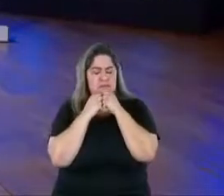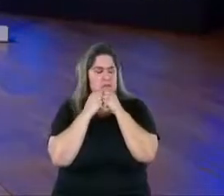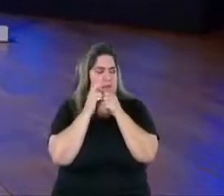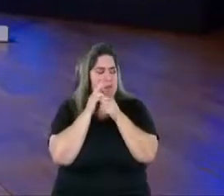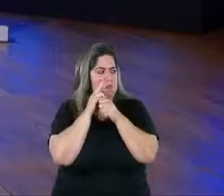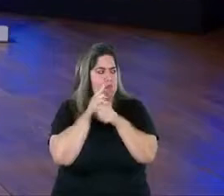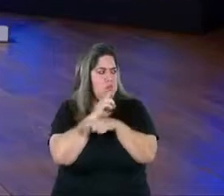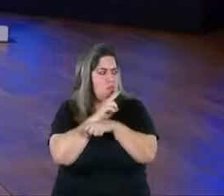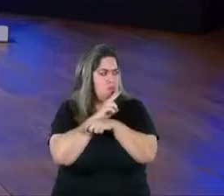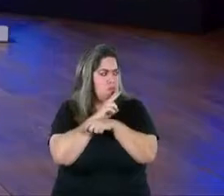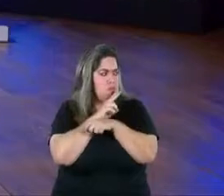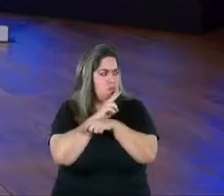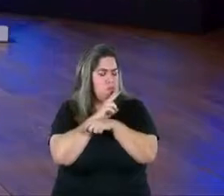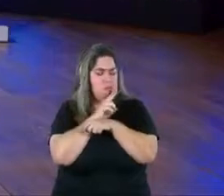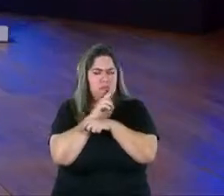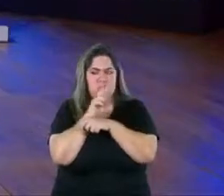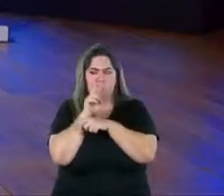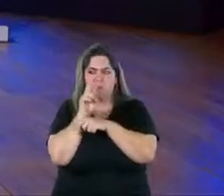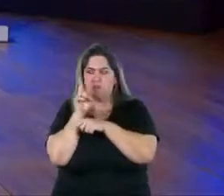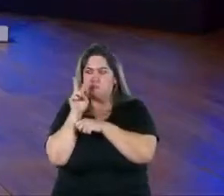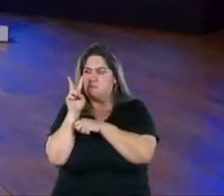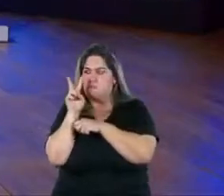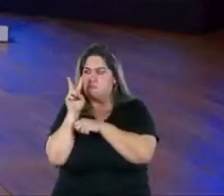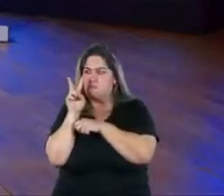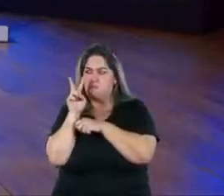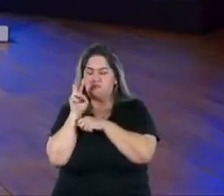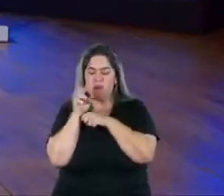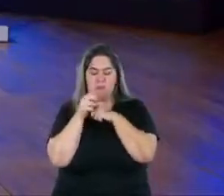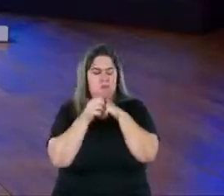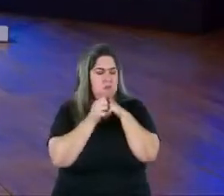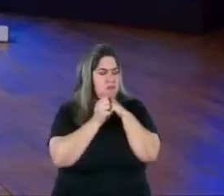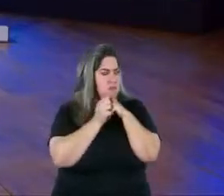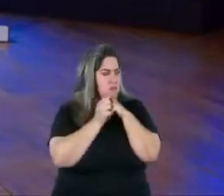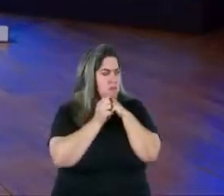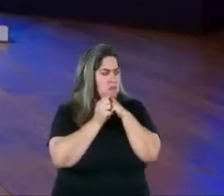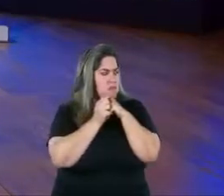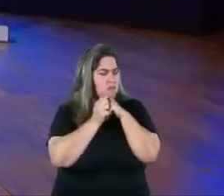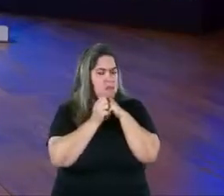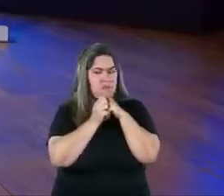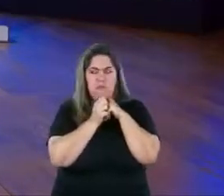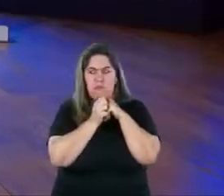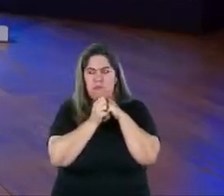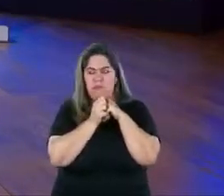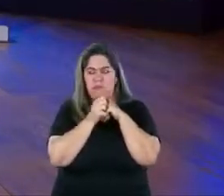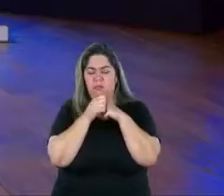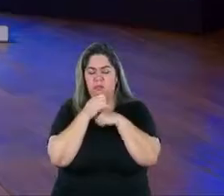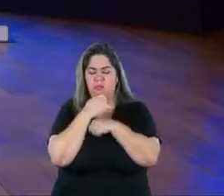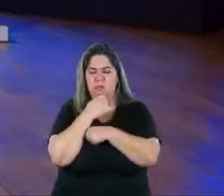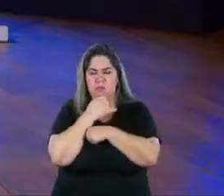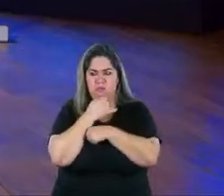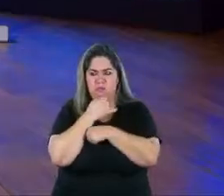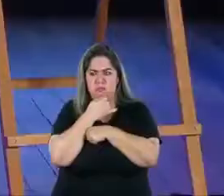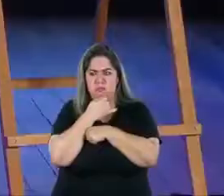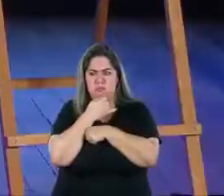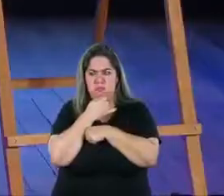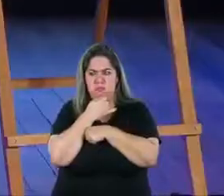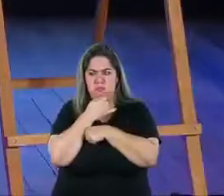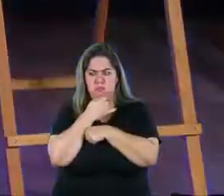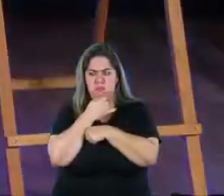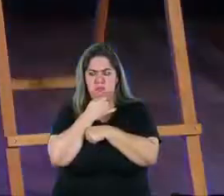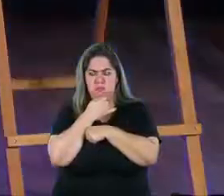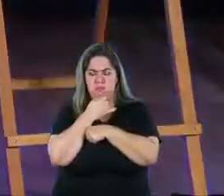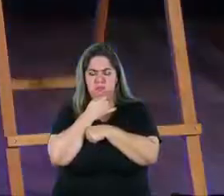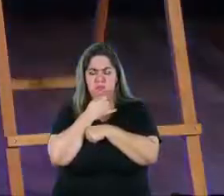visitantes, além do vidro. A menos de um metro dele, um lento olhar prende desolação de paciência e